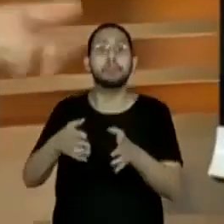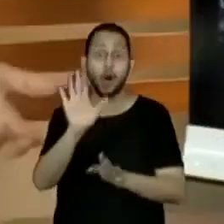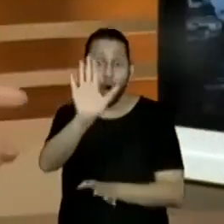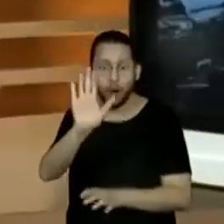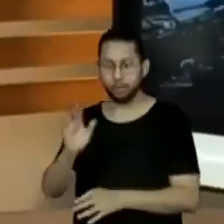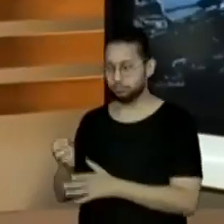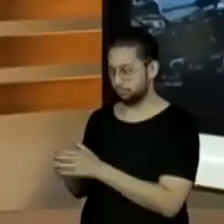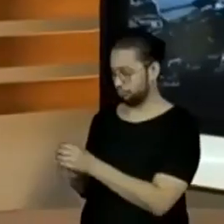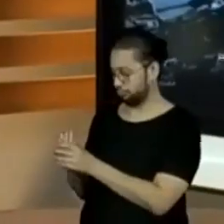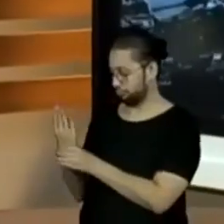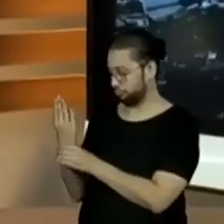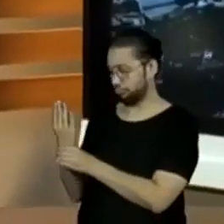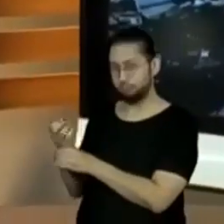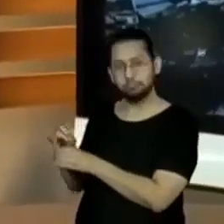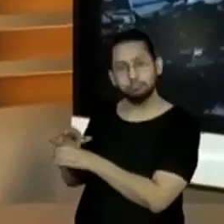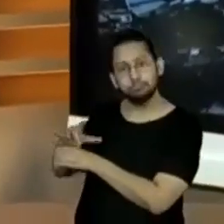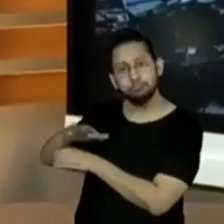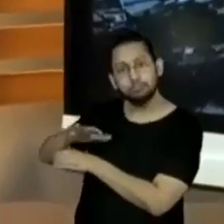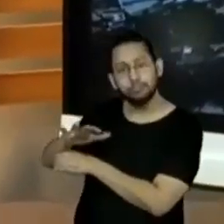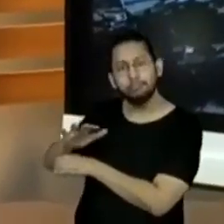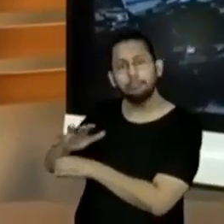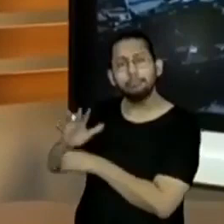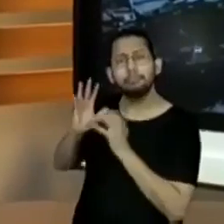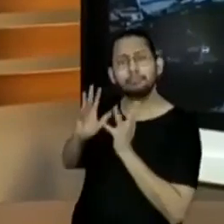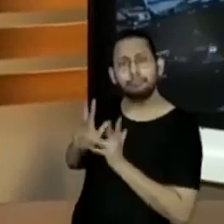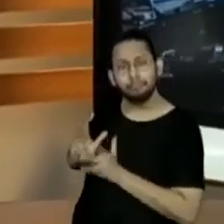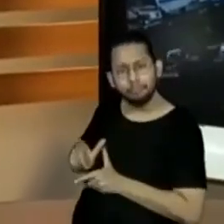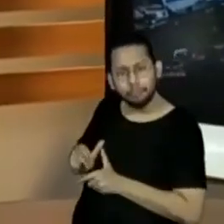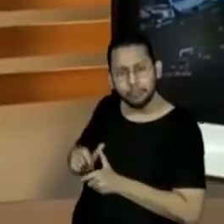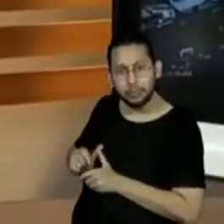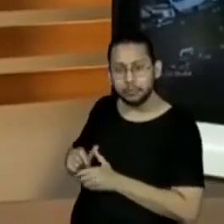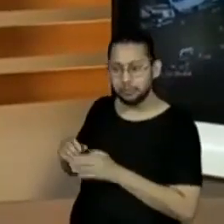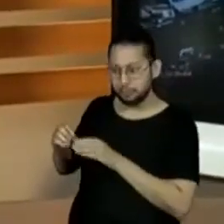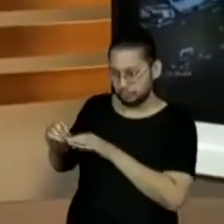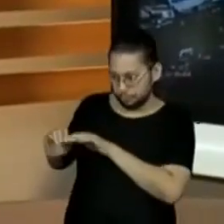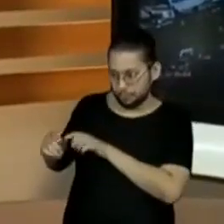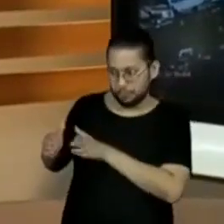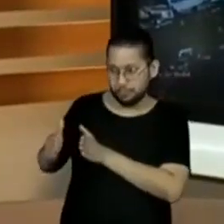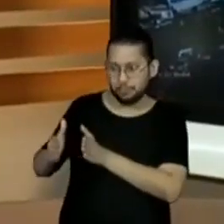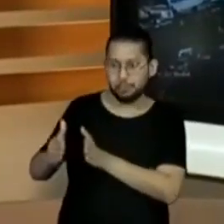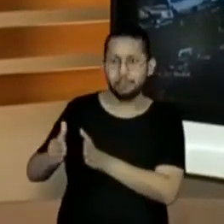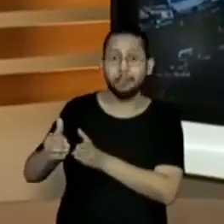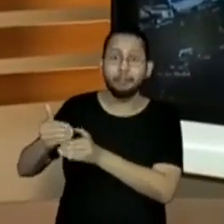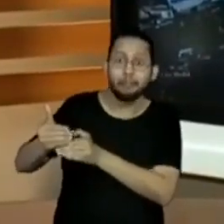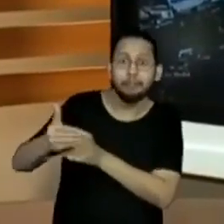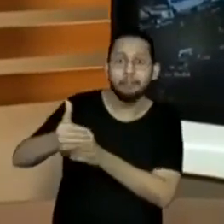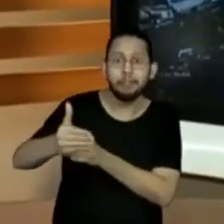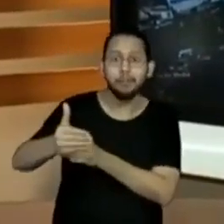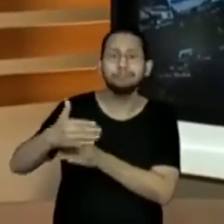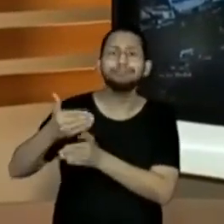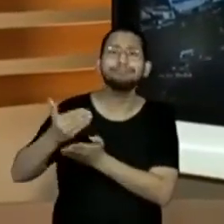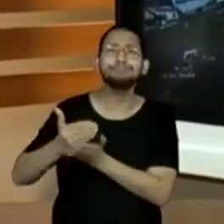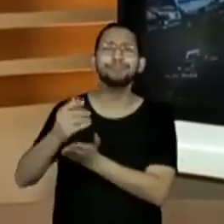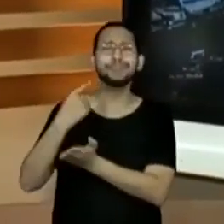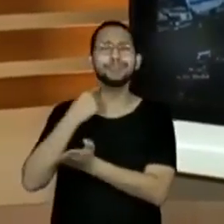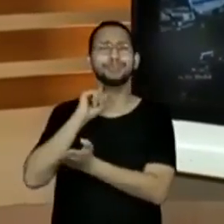nasce limpo, era então para ele passar pela cidade de São Paulo limpo. Mas chega um determinado momento que